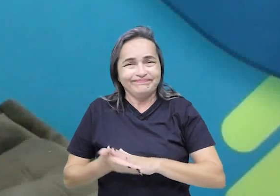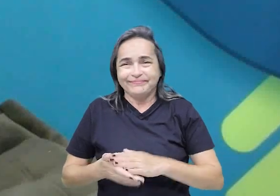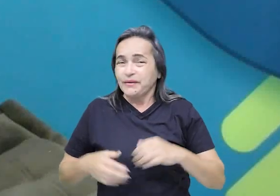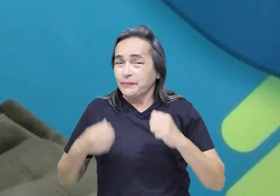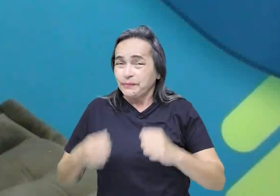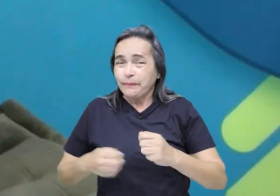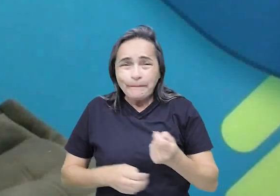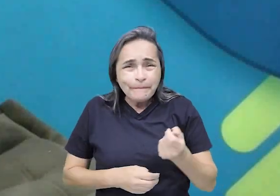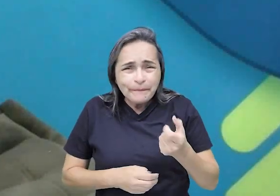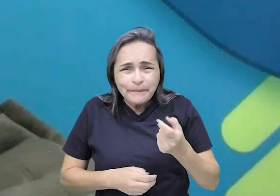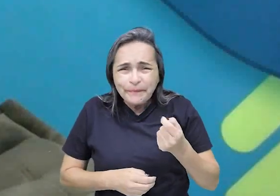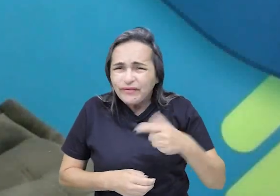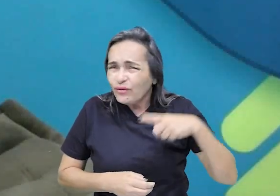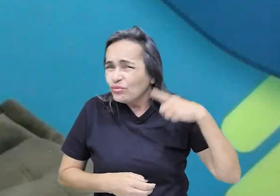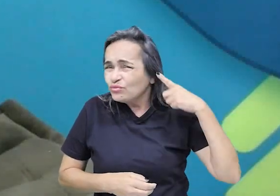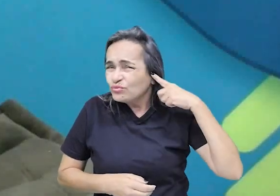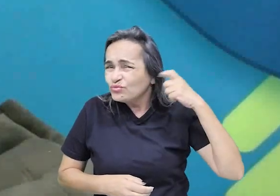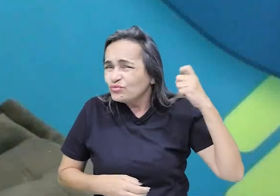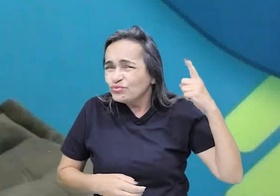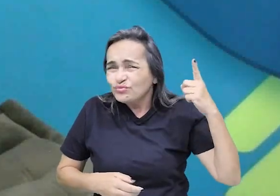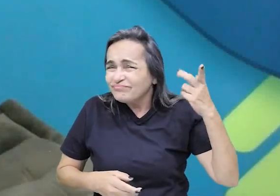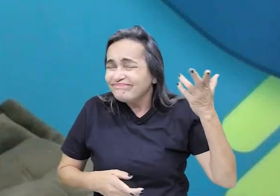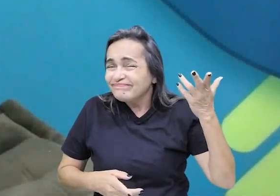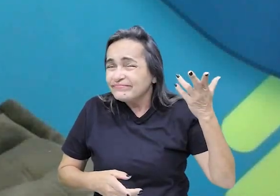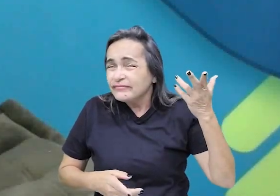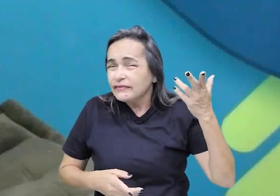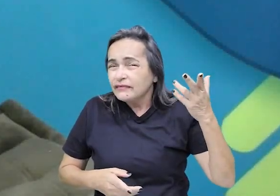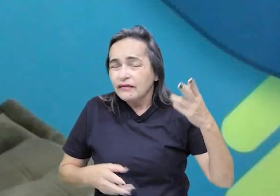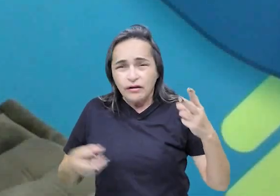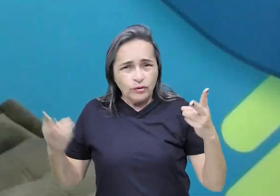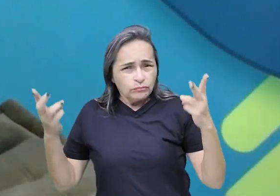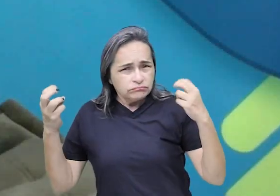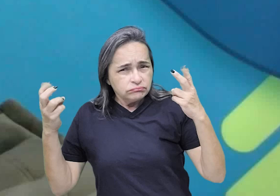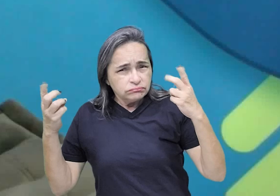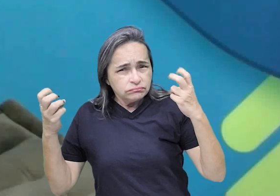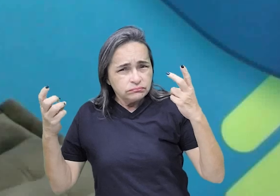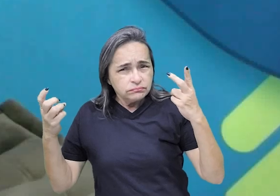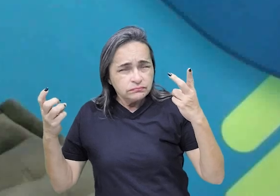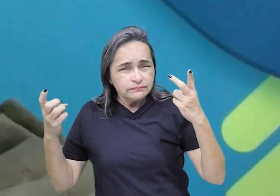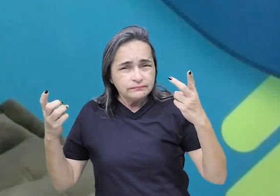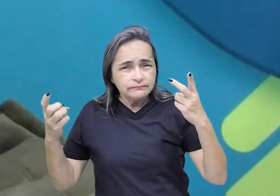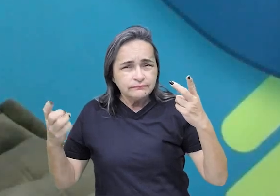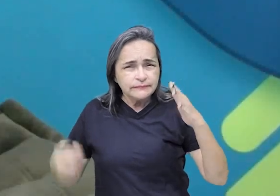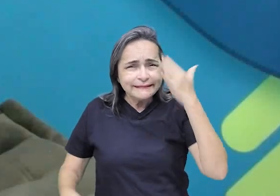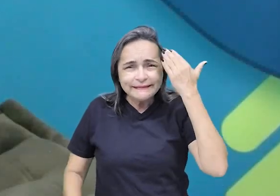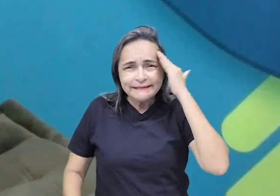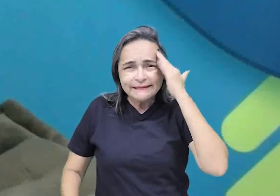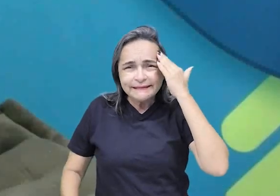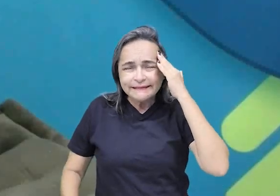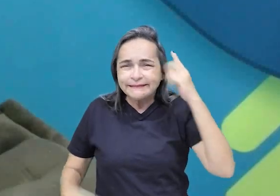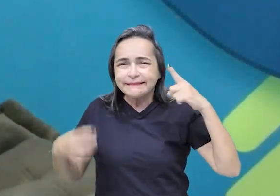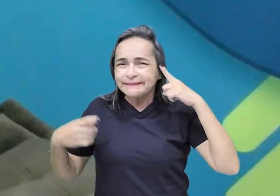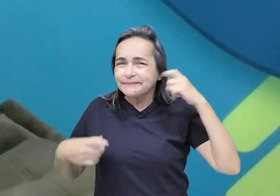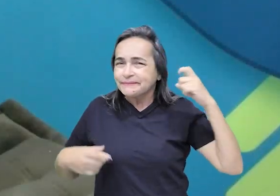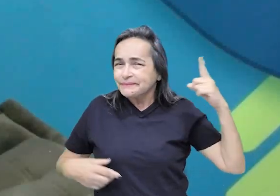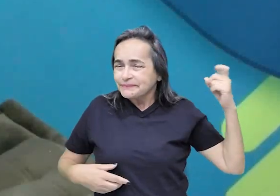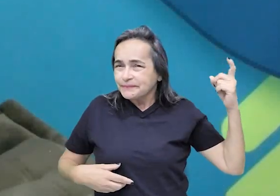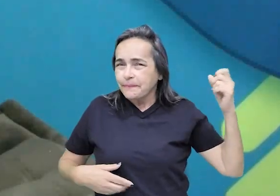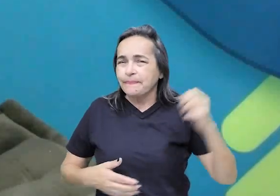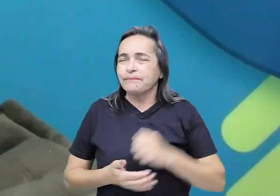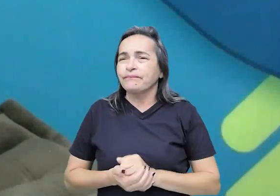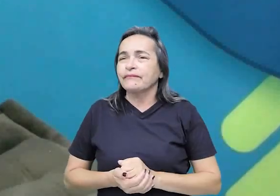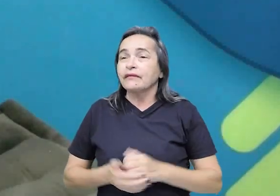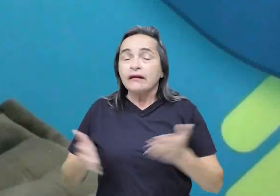mas ela não ouve, ela não consegue perceber o som, tá? A perda auditiva não, a perda auditiva ela